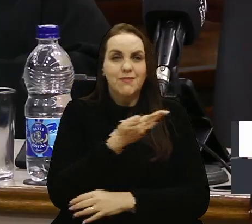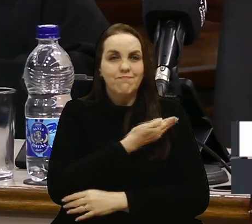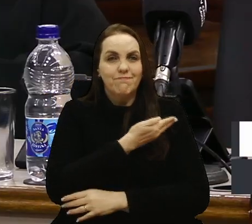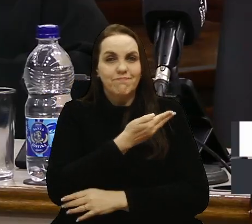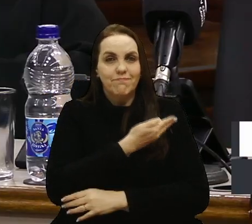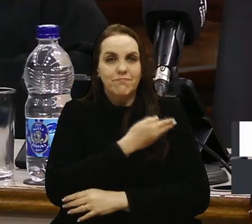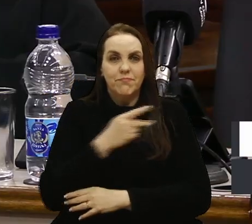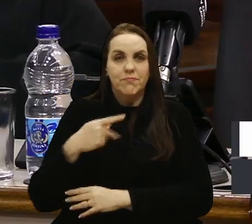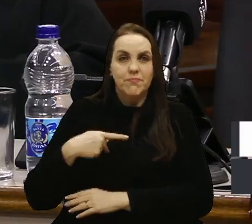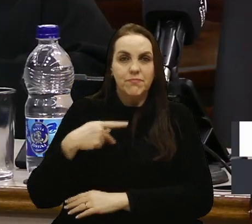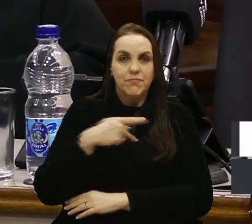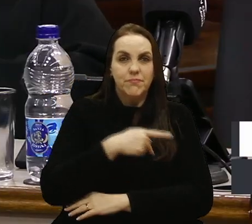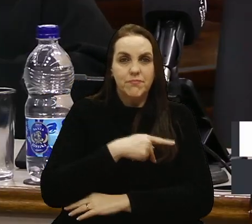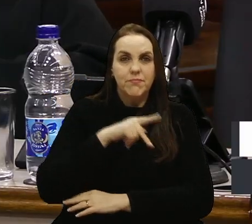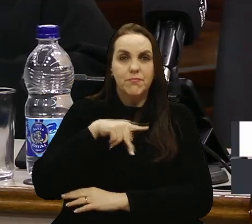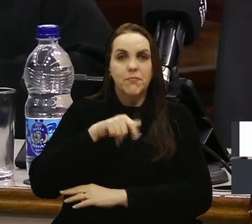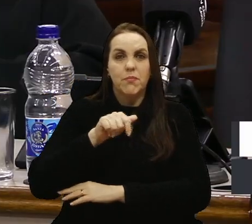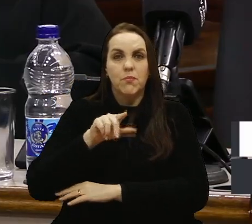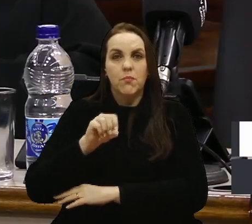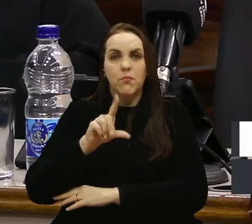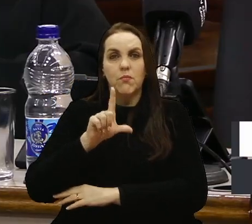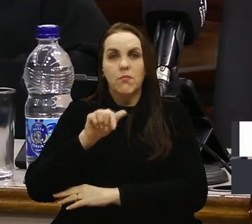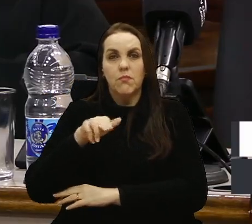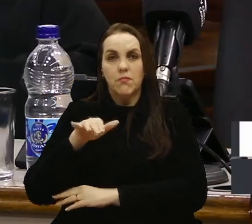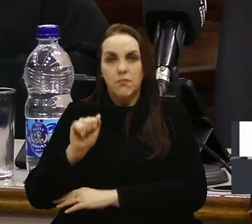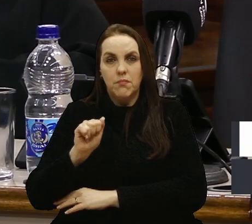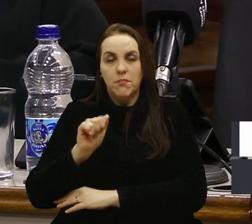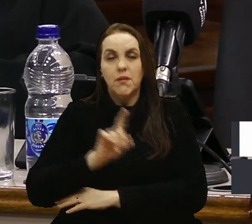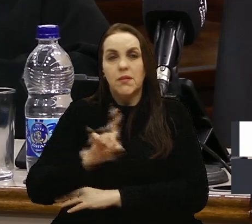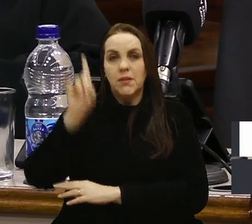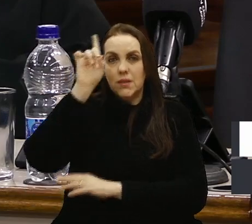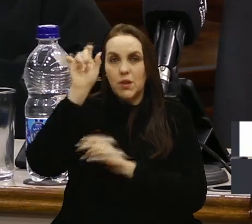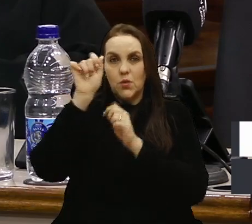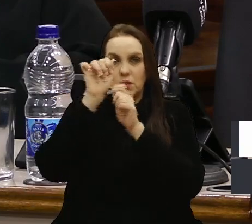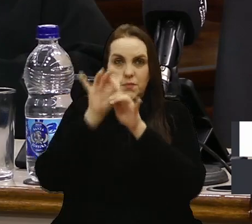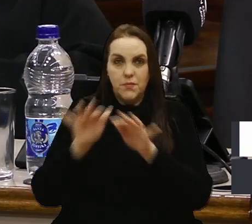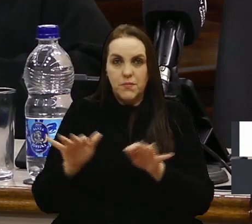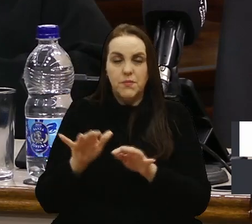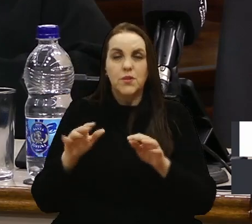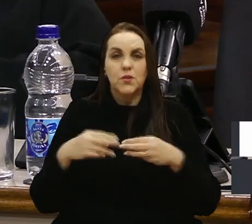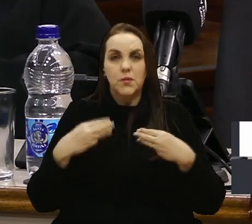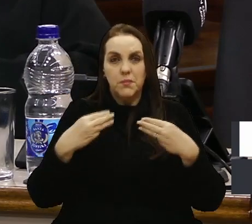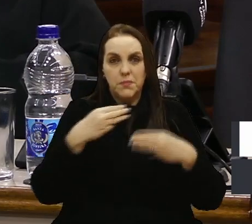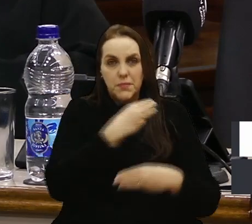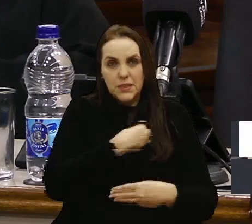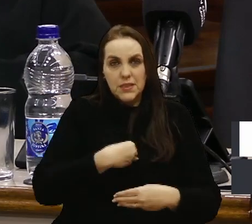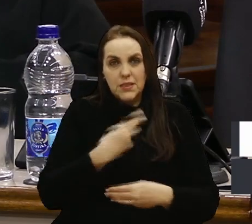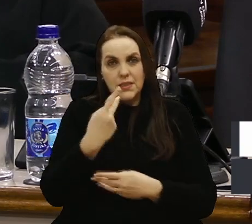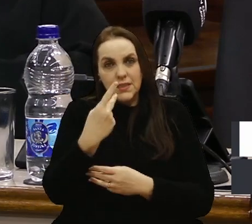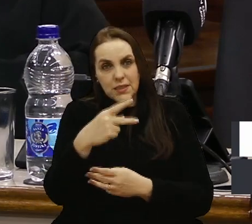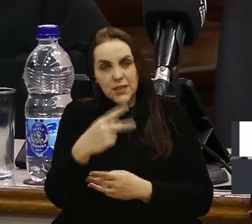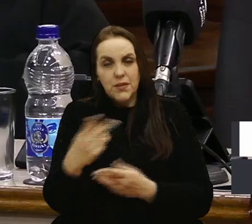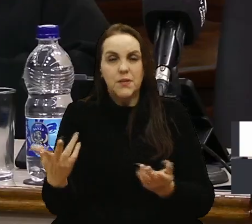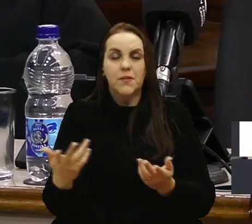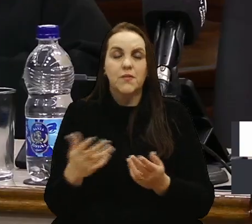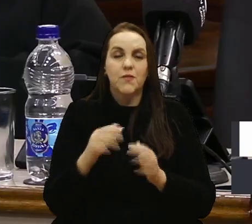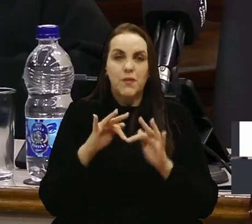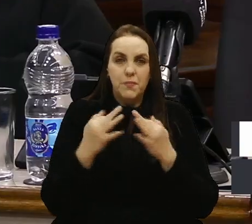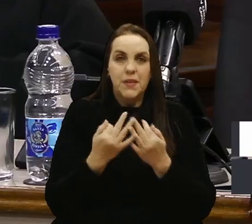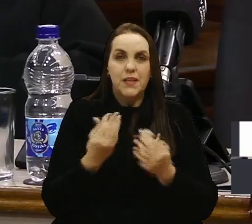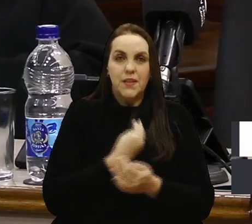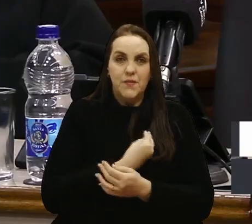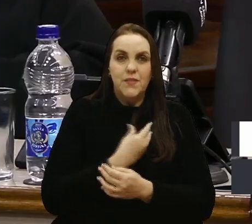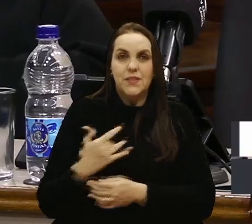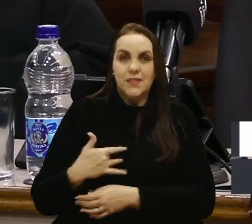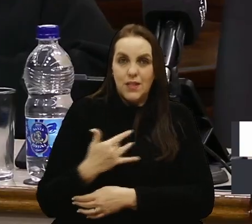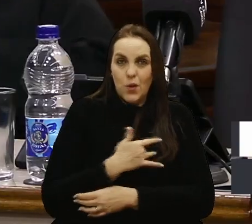pastor Paulo Lima, dizer que Deus, o meu desejo é que Deus abençoe seu ministério, sua vida, sua família, lhe dê muita saúde. Também o meu